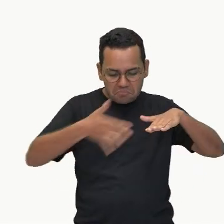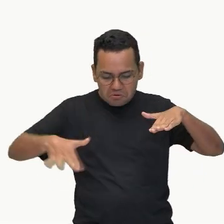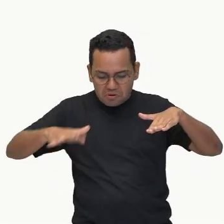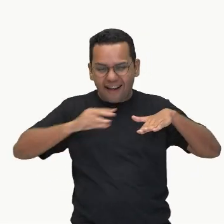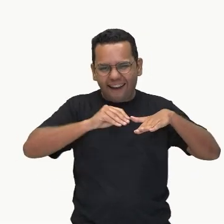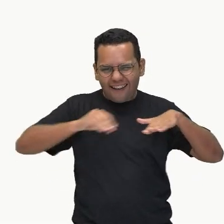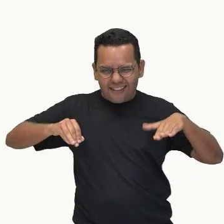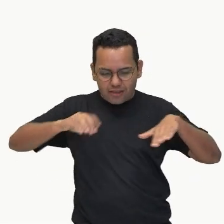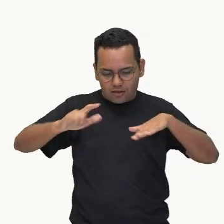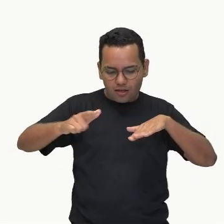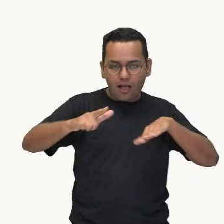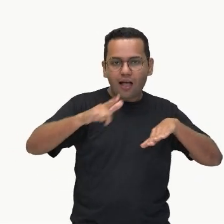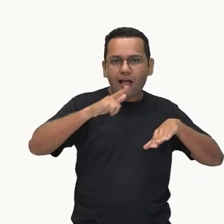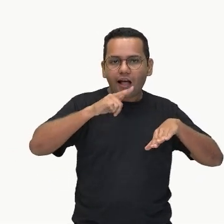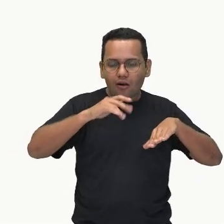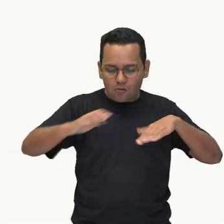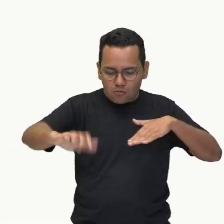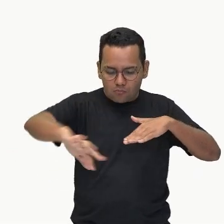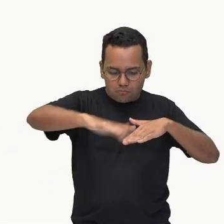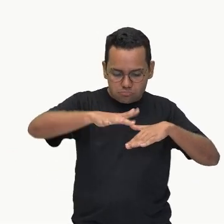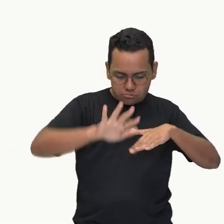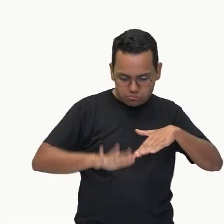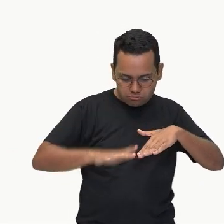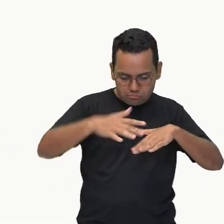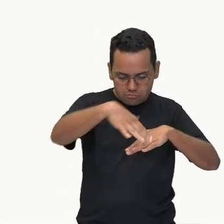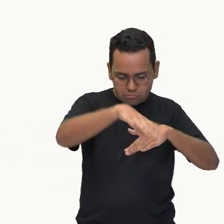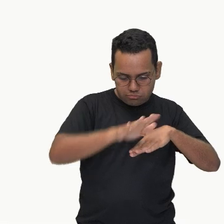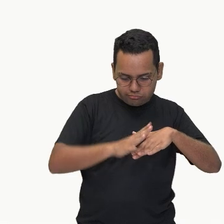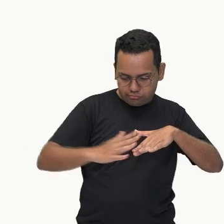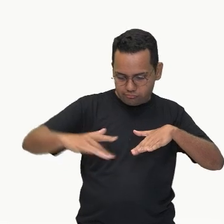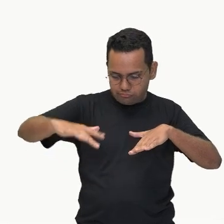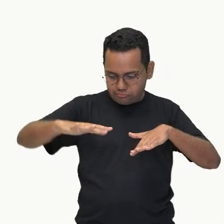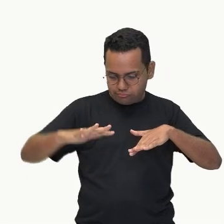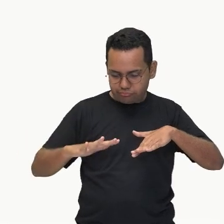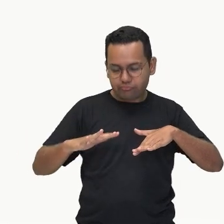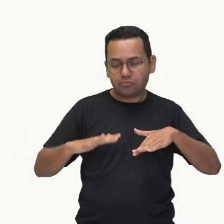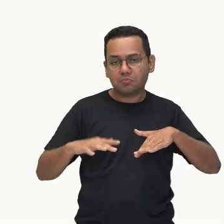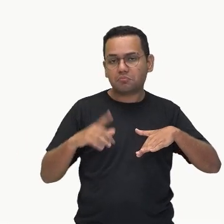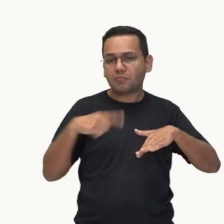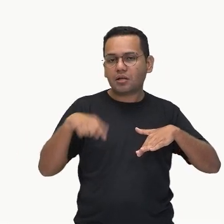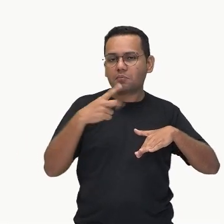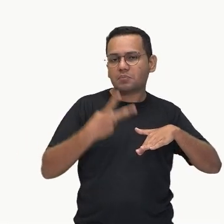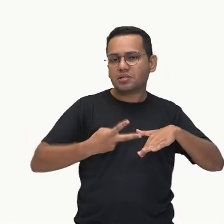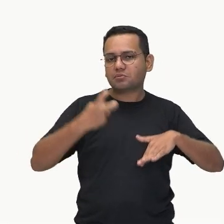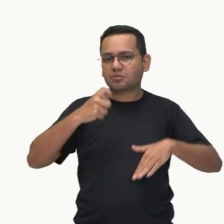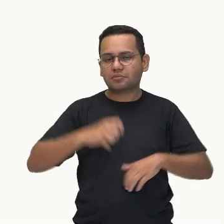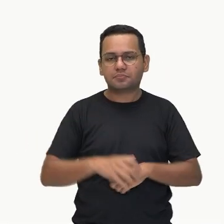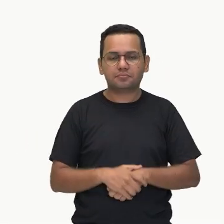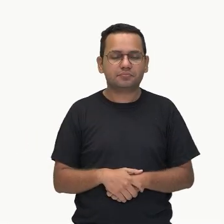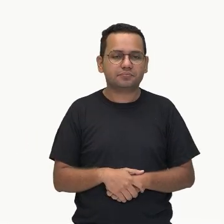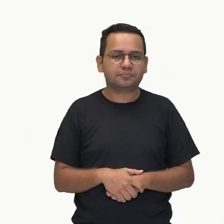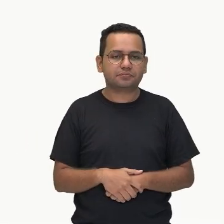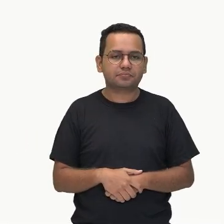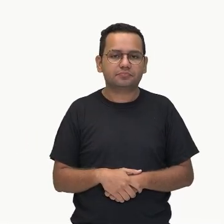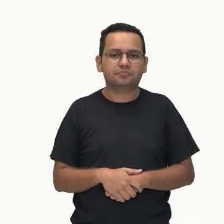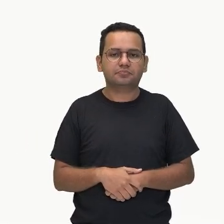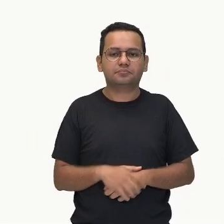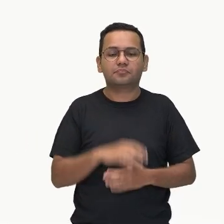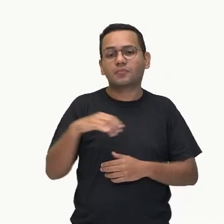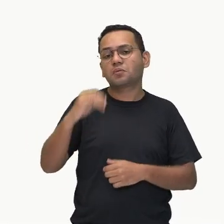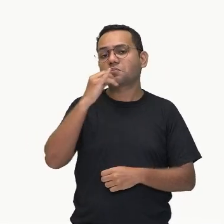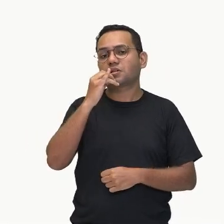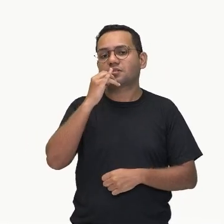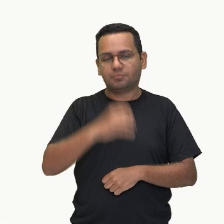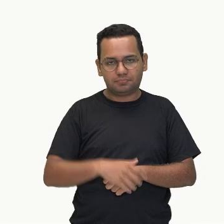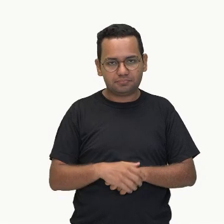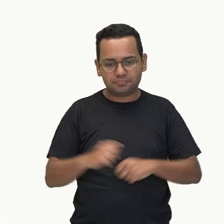maresia, né? Tem areia em suspensão, como um exemplo muito conhecido nosso, as águas do famoso rio Solimões